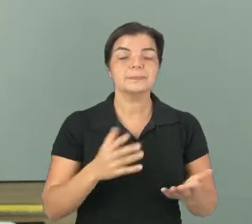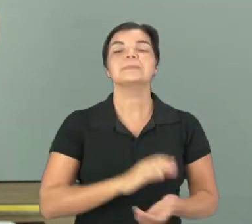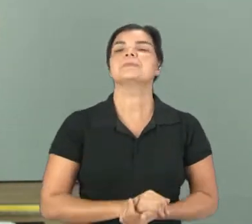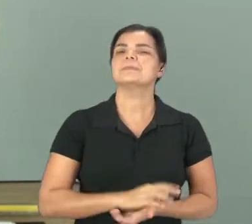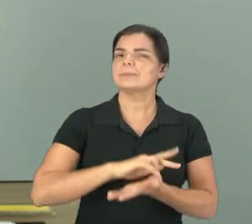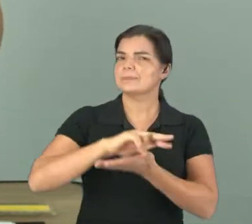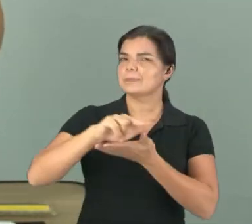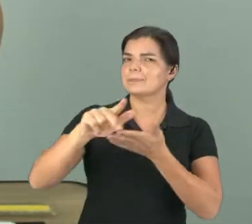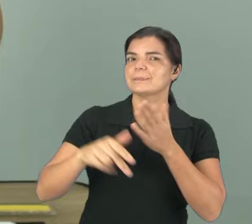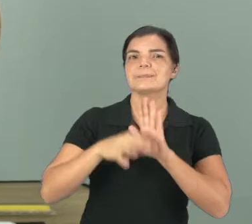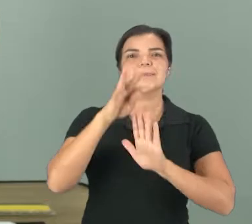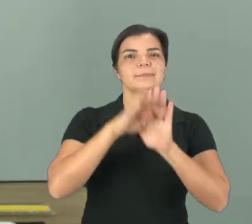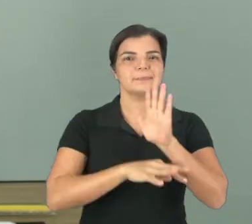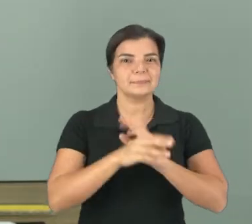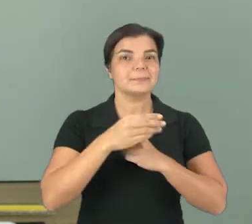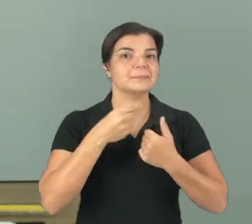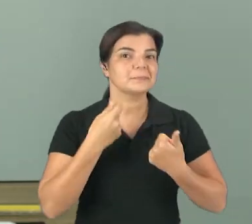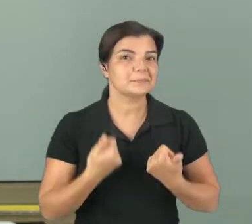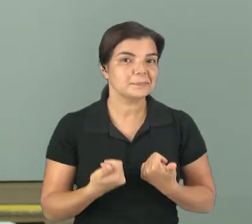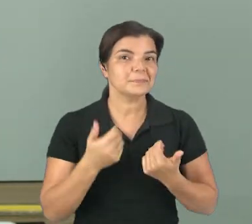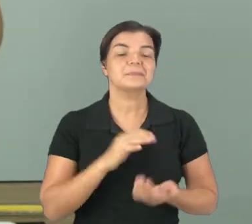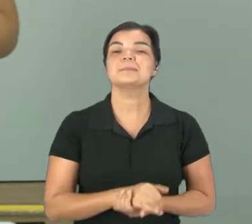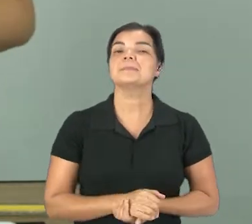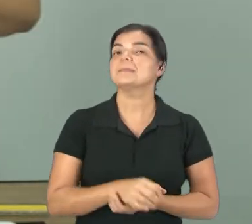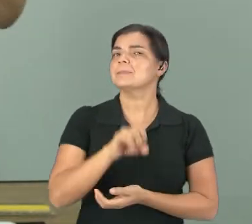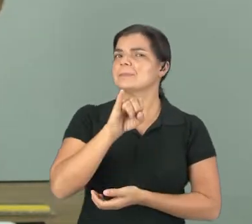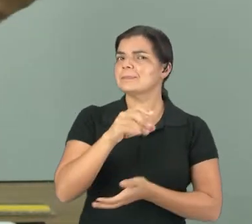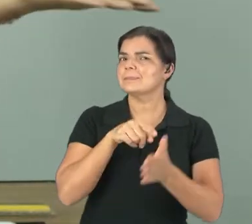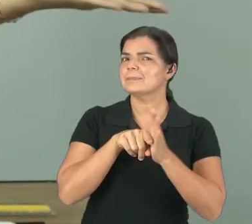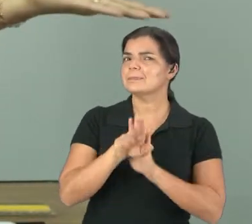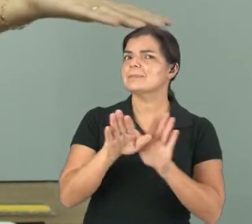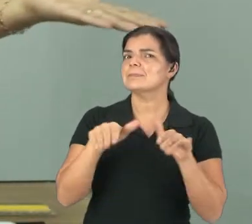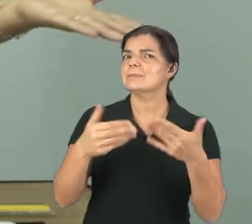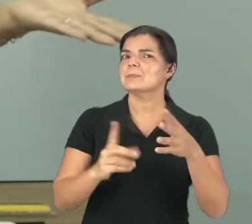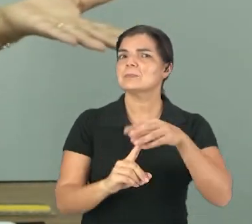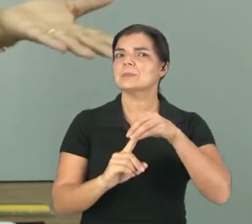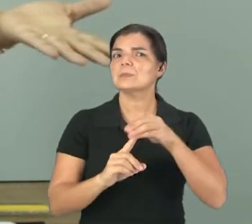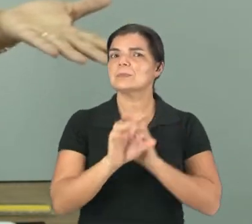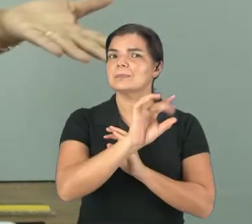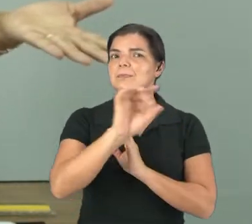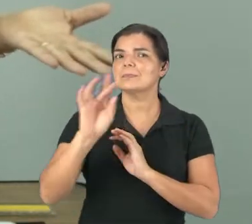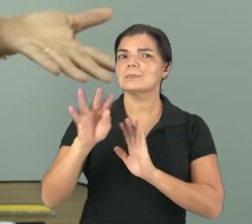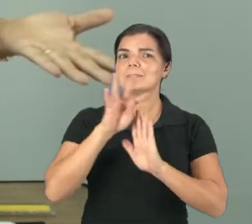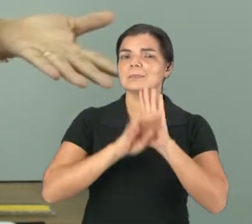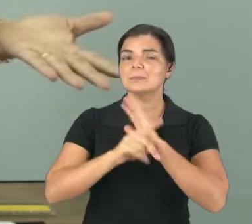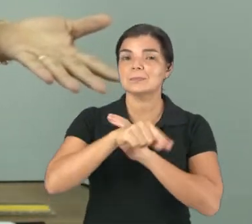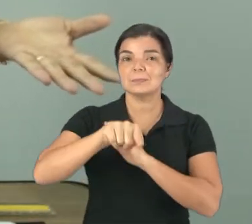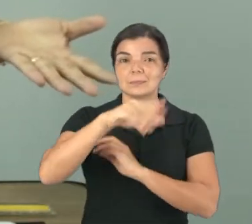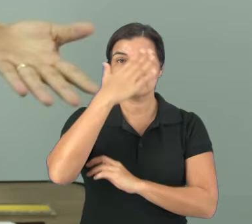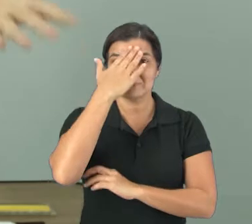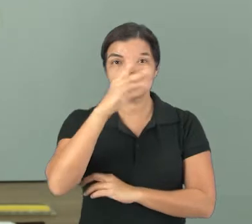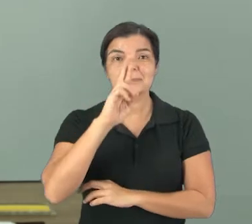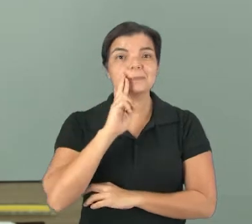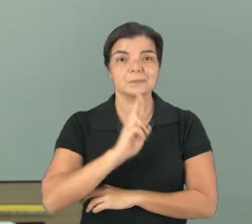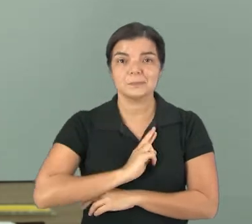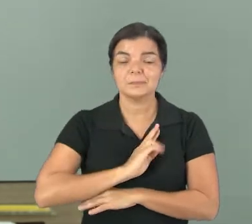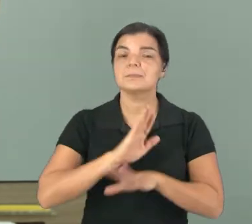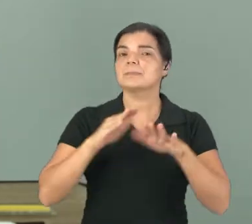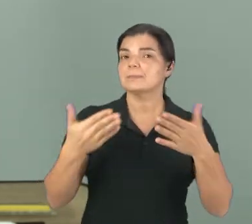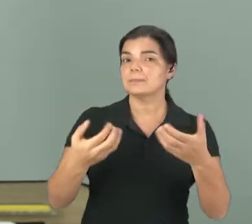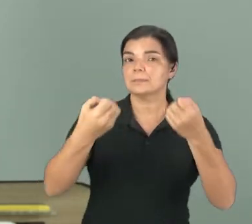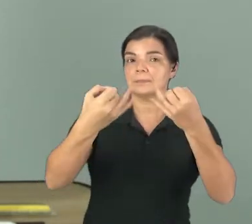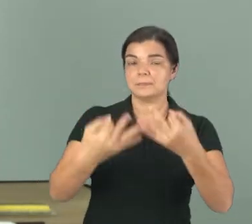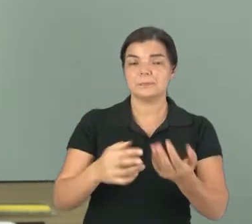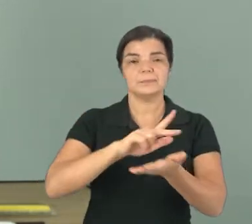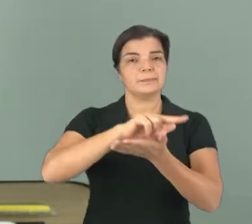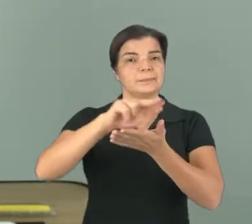são muitos textos, não é verdade? E se eu te perguntasse qual a finalidade de cada um deles, você saberia me dizer? Quando falamos